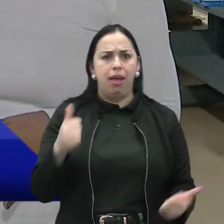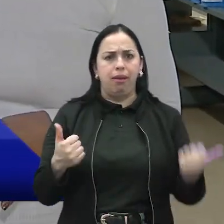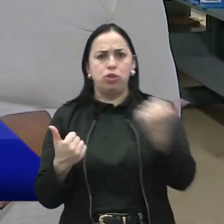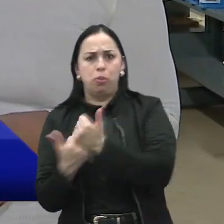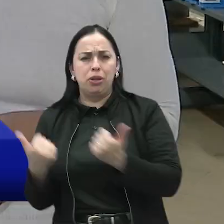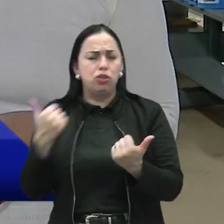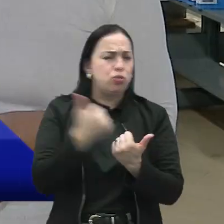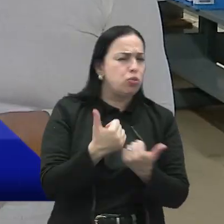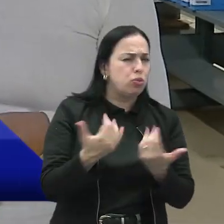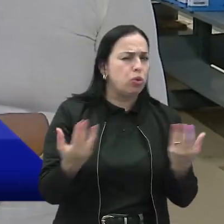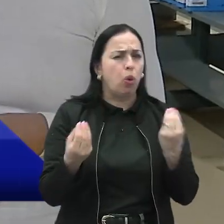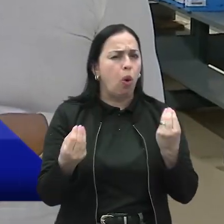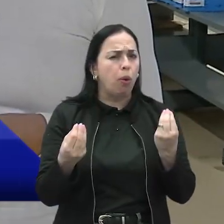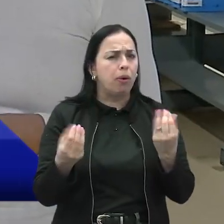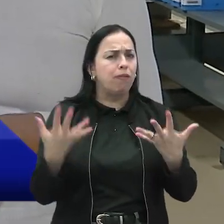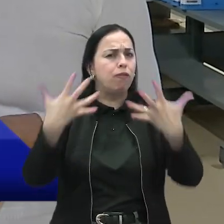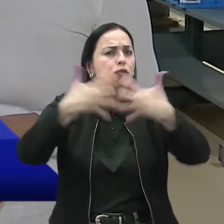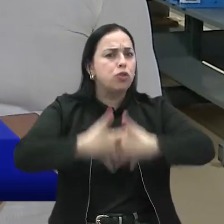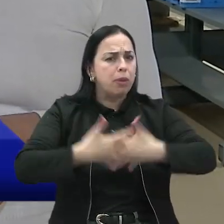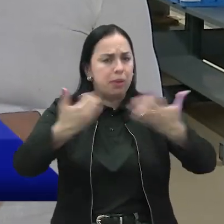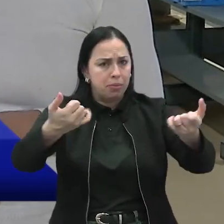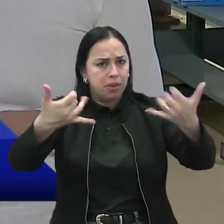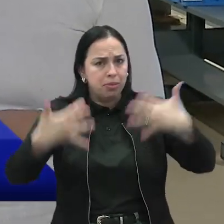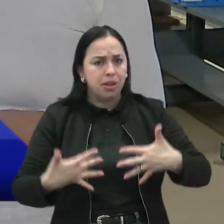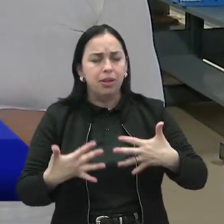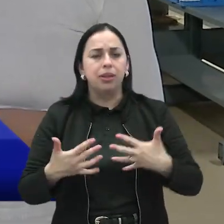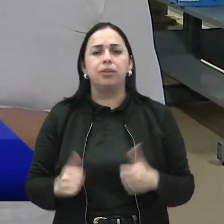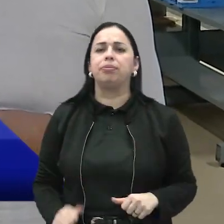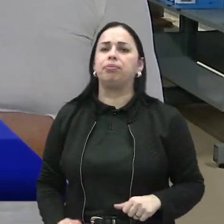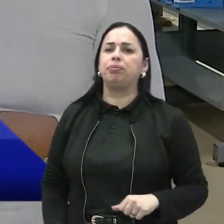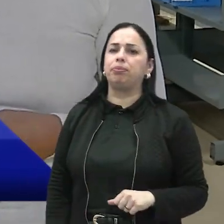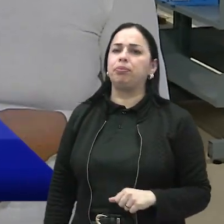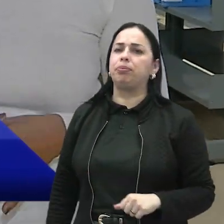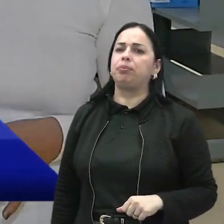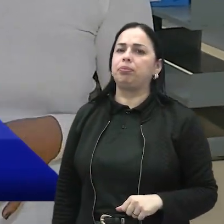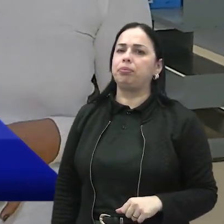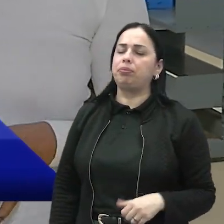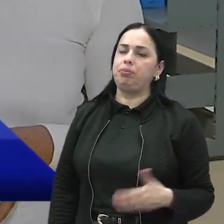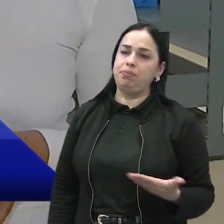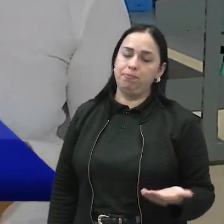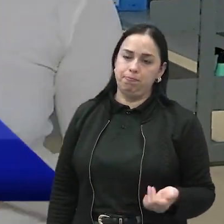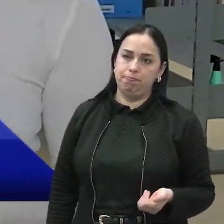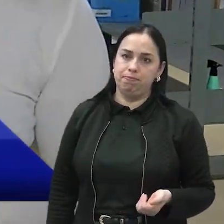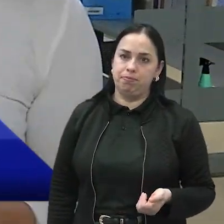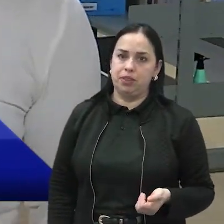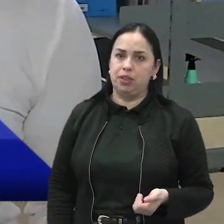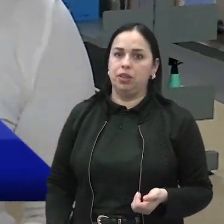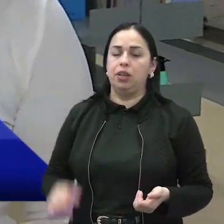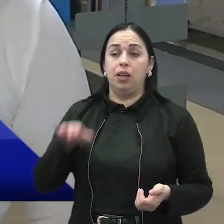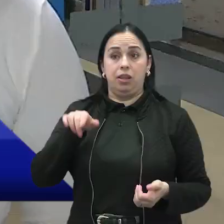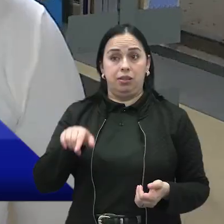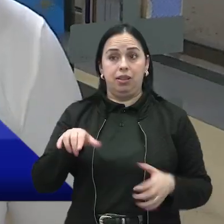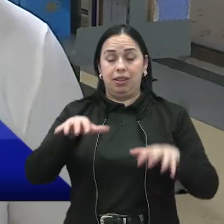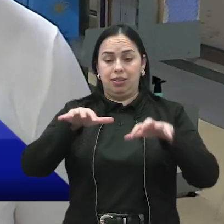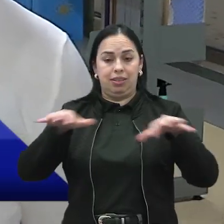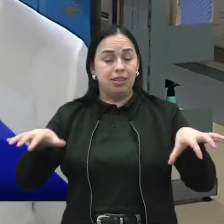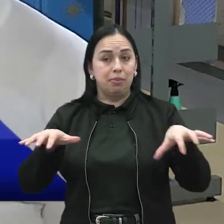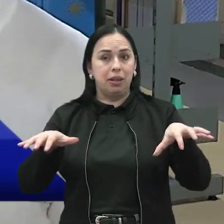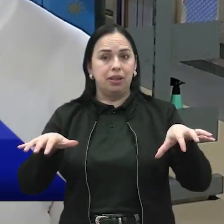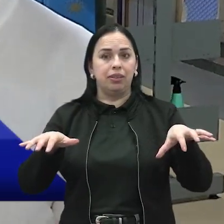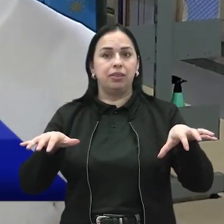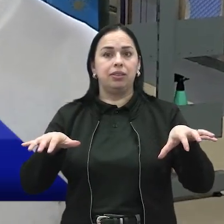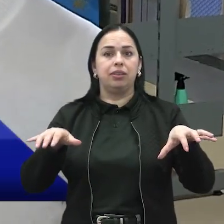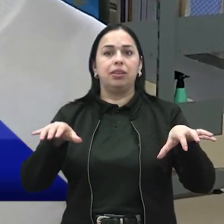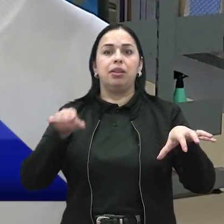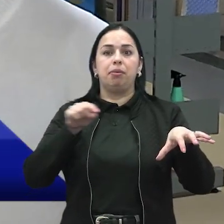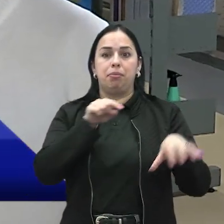um, não precisa fazer o outro. Como é que funciona essa questão da PND com relação aos concursos públicos também? Um não descarta o outro, né? Tanto que